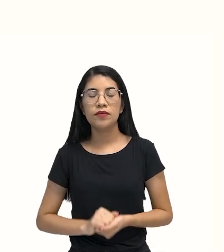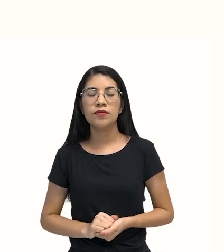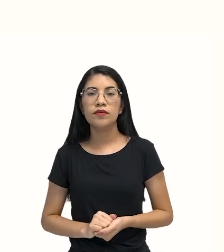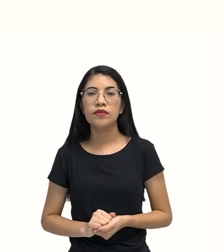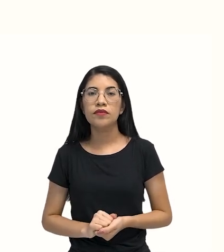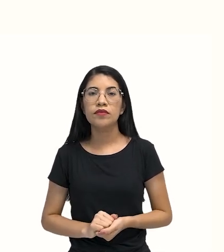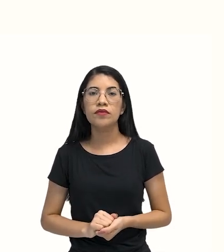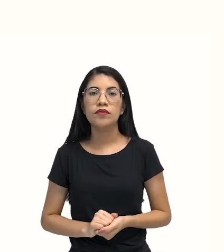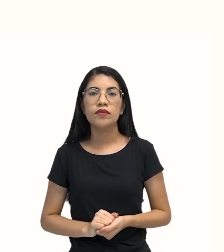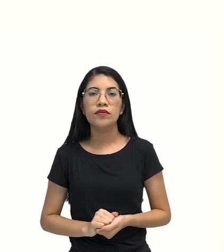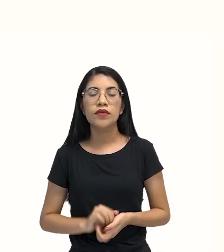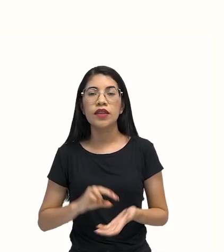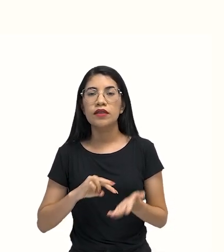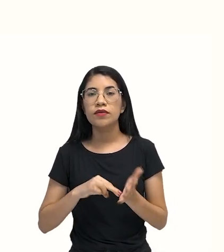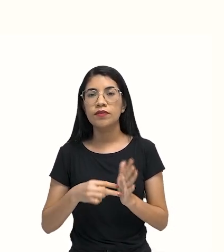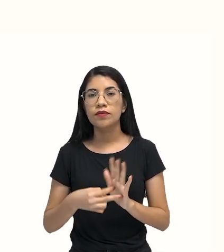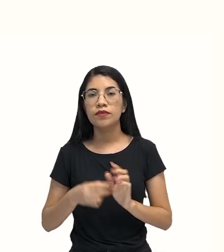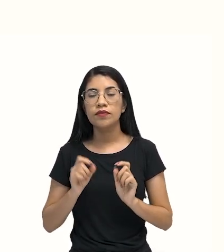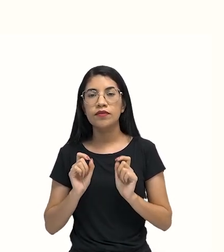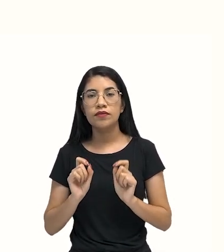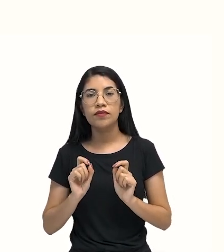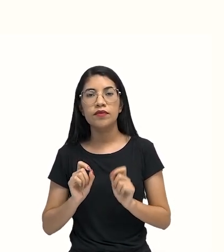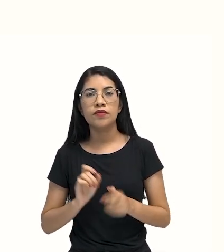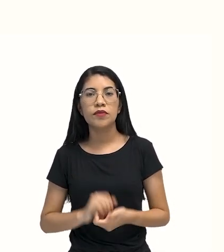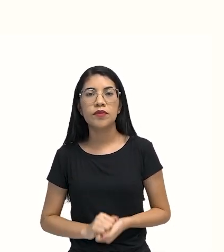Ou seja,